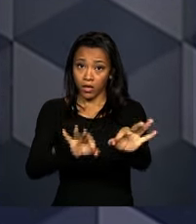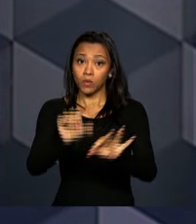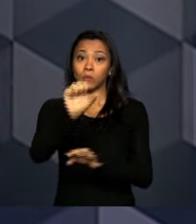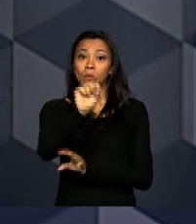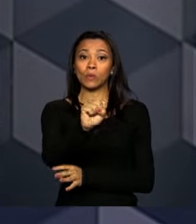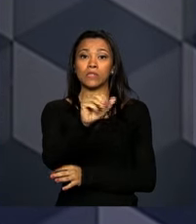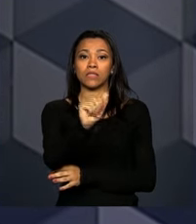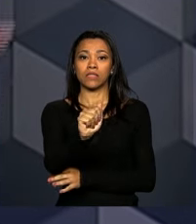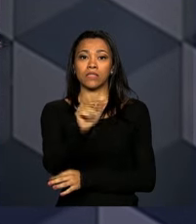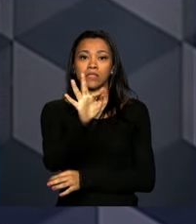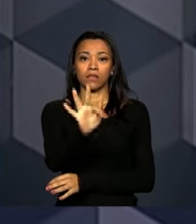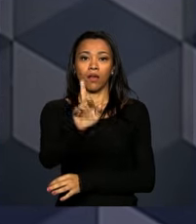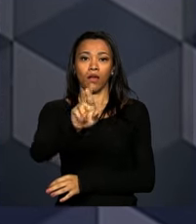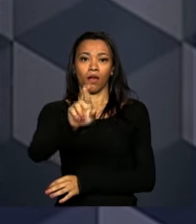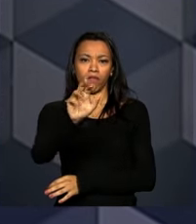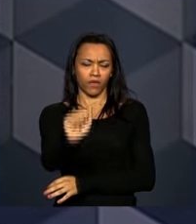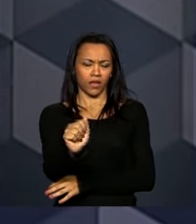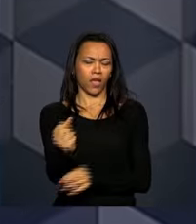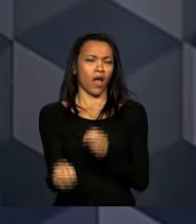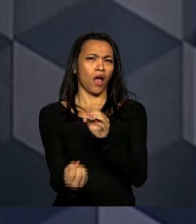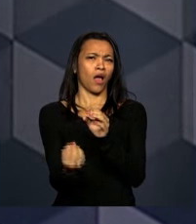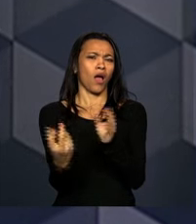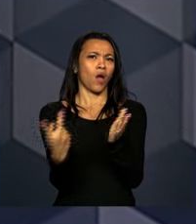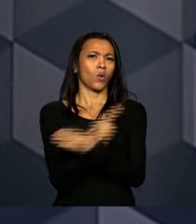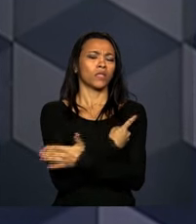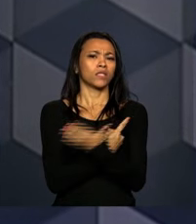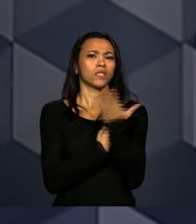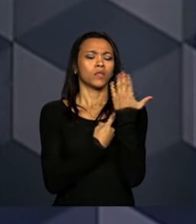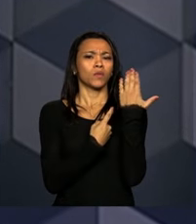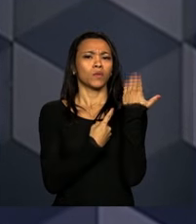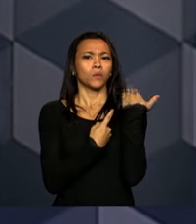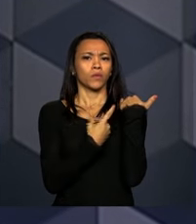Familiar, que ocorreu, se não me falha a memória,